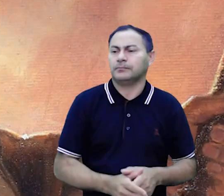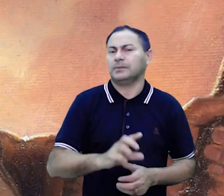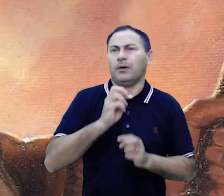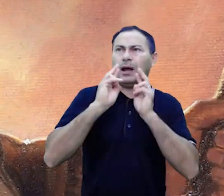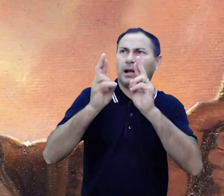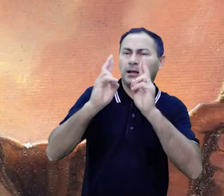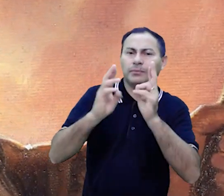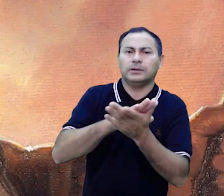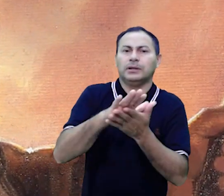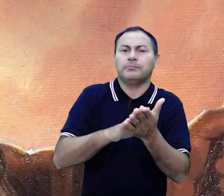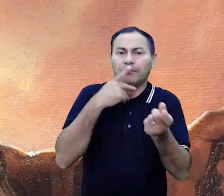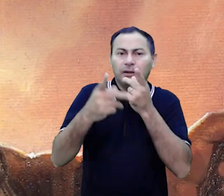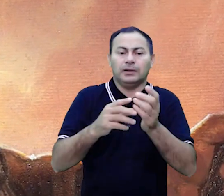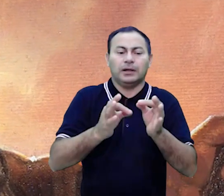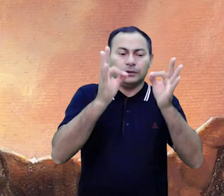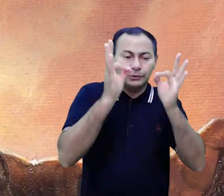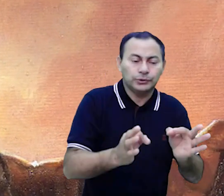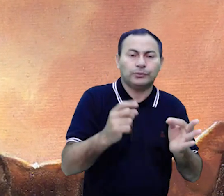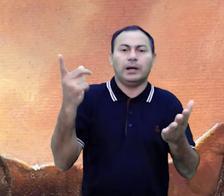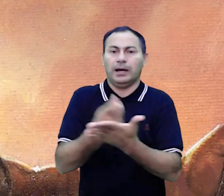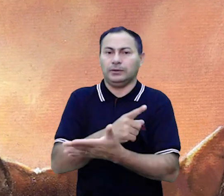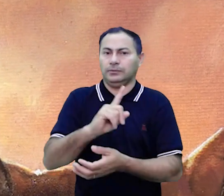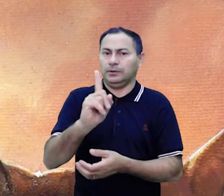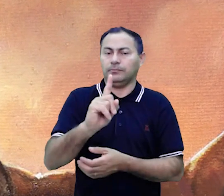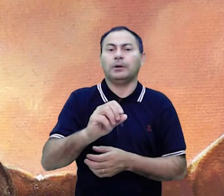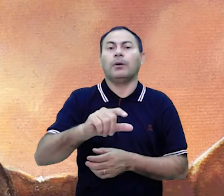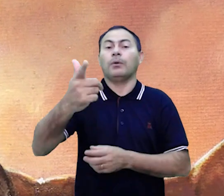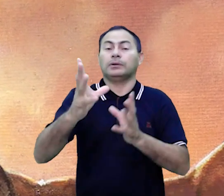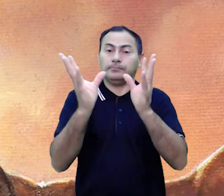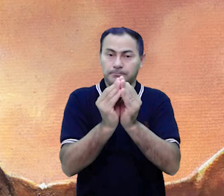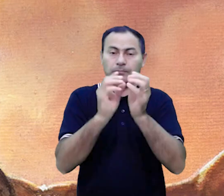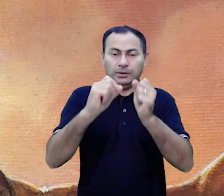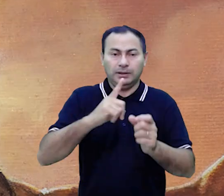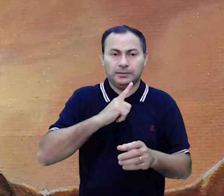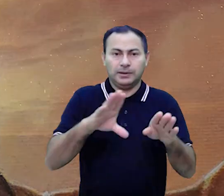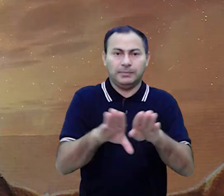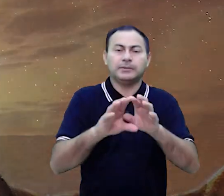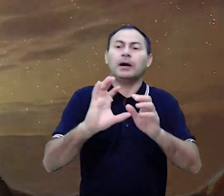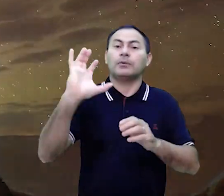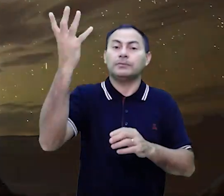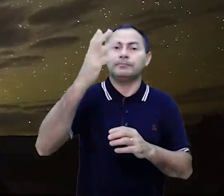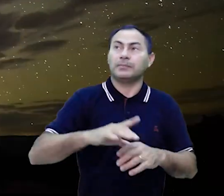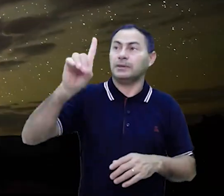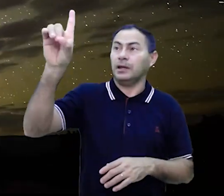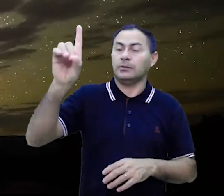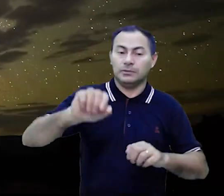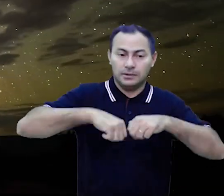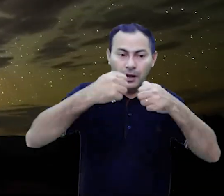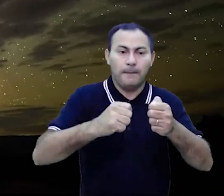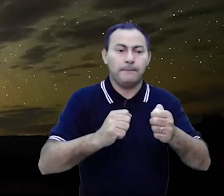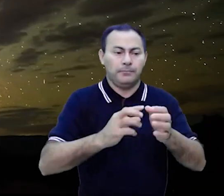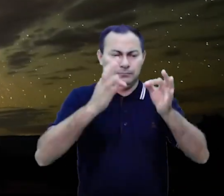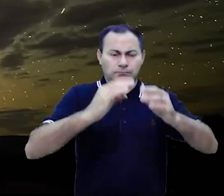novamente. Ele não reclamou e nem disse que era justo ou injusto. Outra conclusão que podemos tirar desse incidente é que